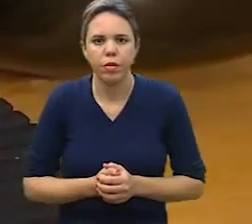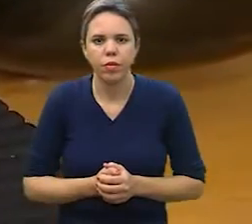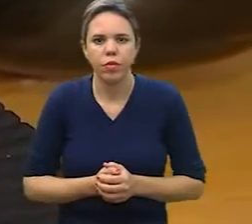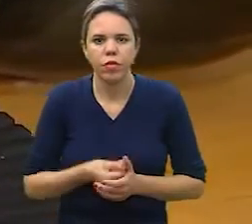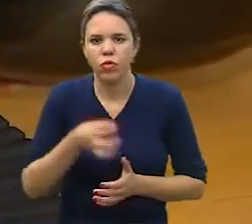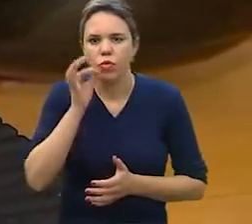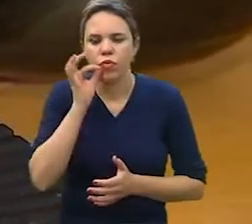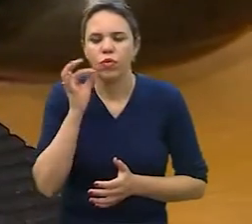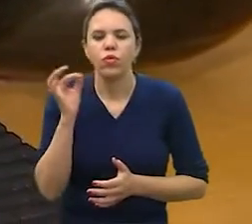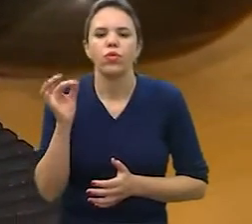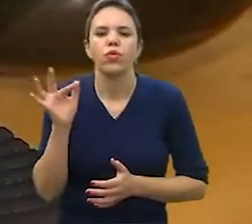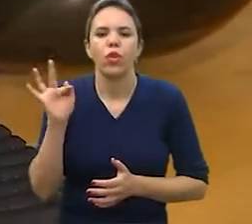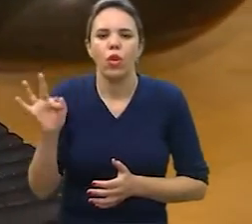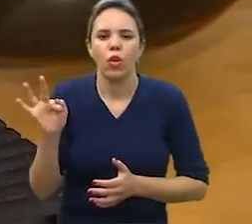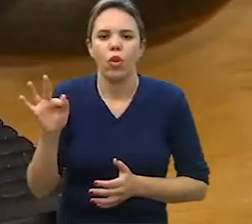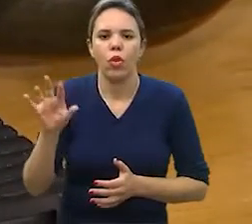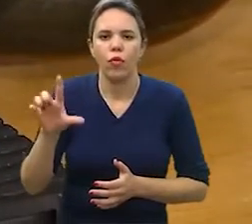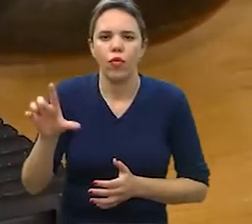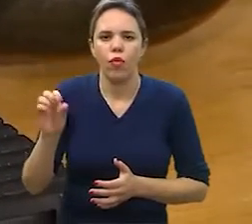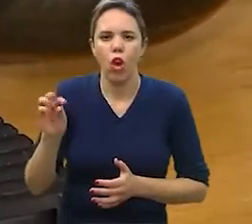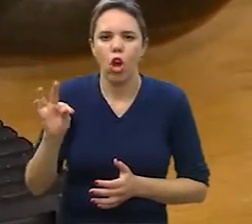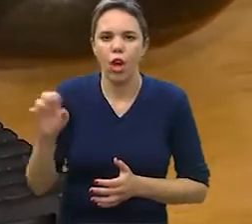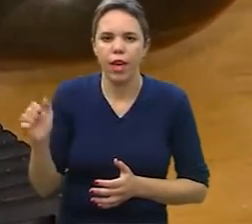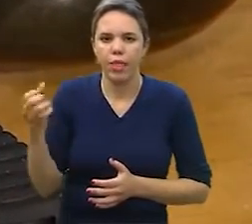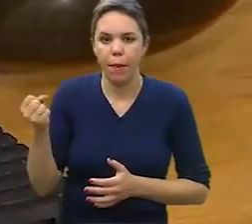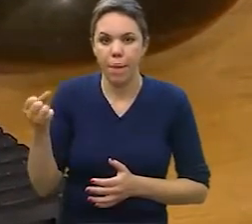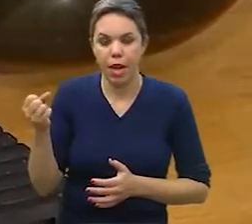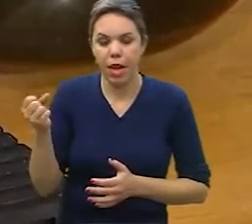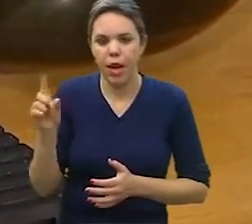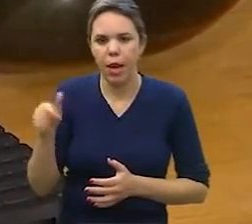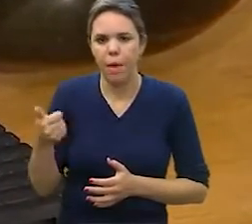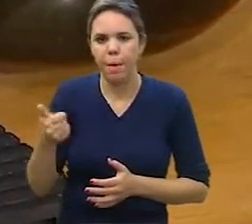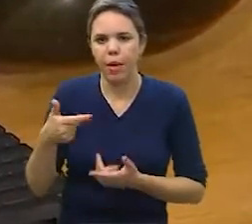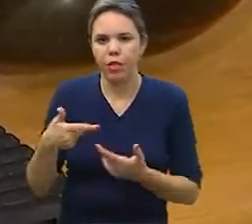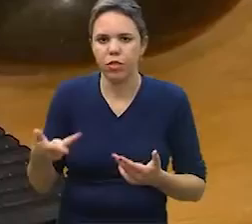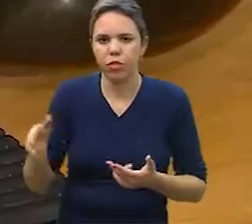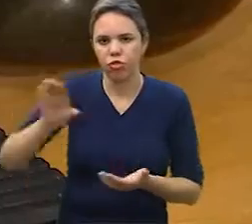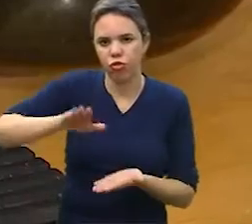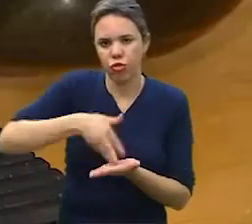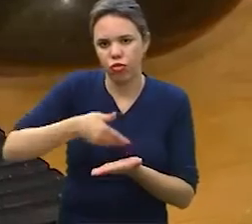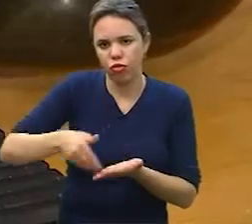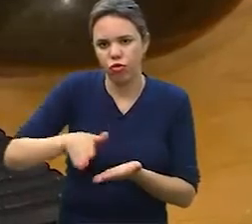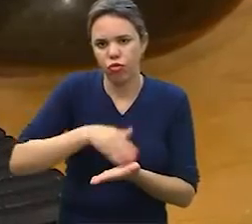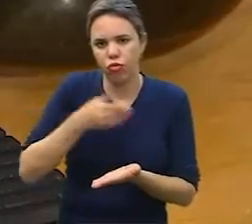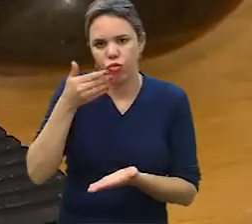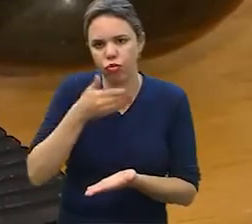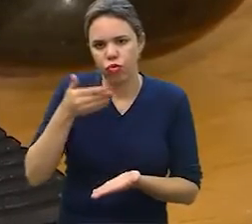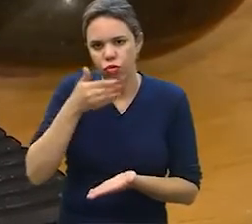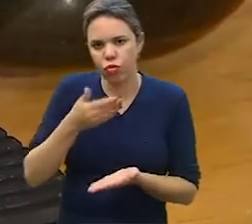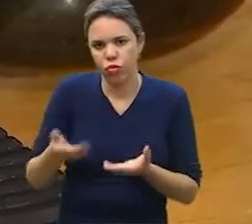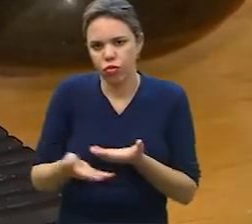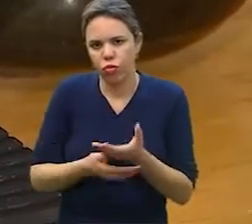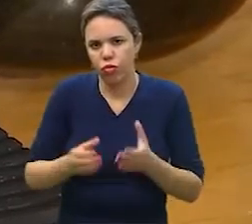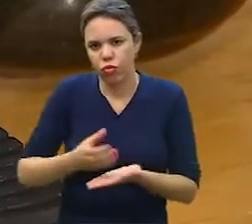Já o café Floresta Branca, a primeira coisa que você vai fazer é colocar a geleia no fundo do copo.